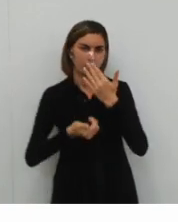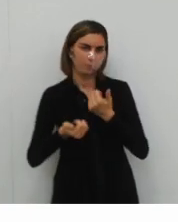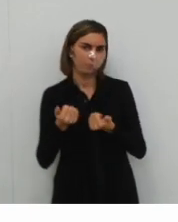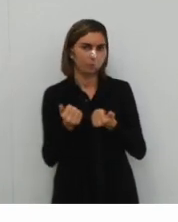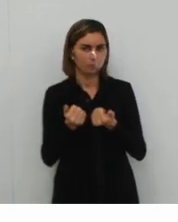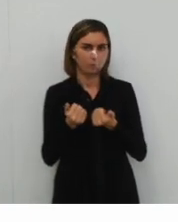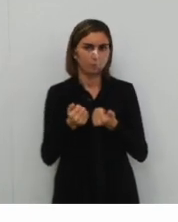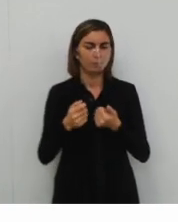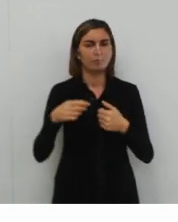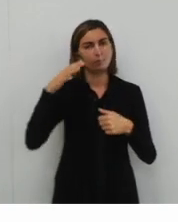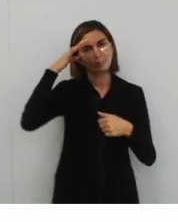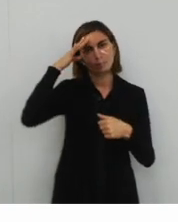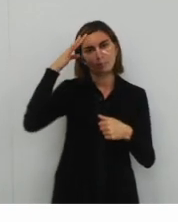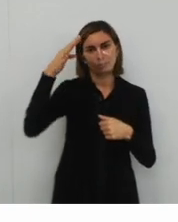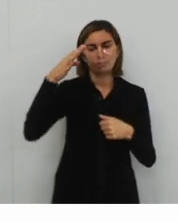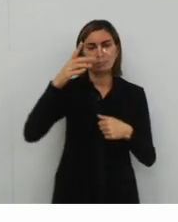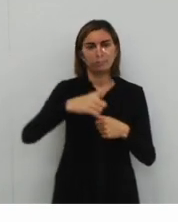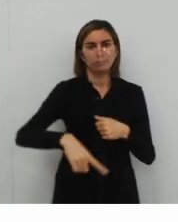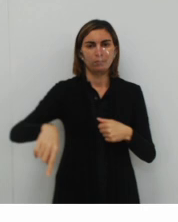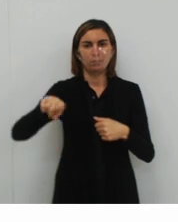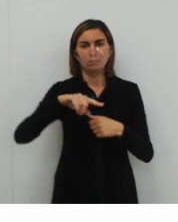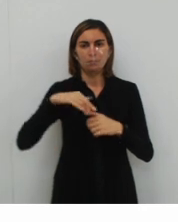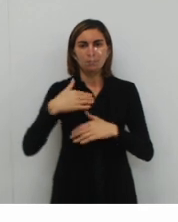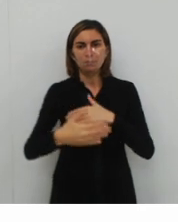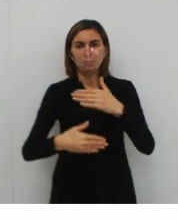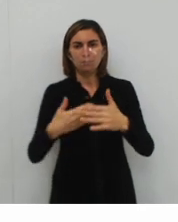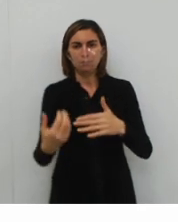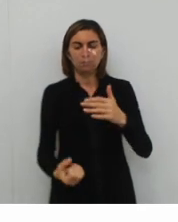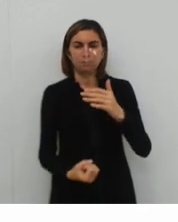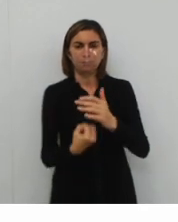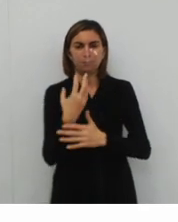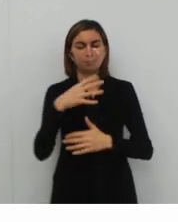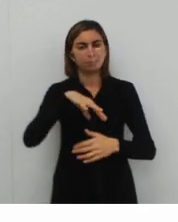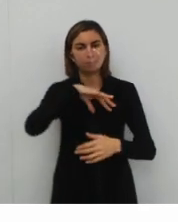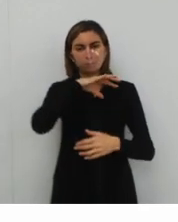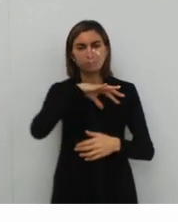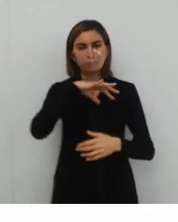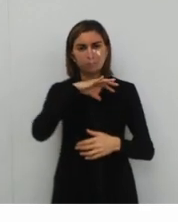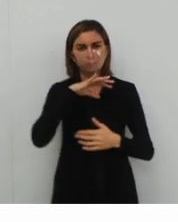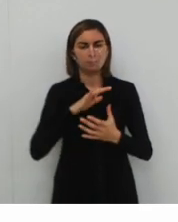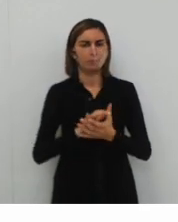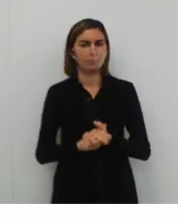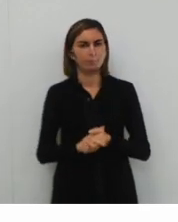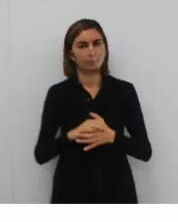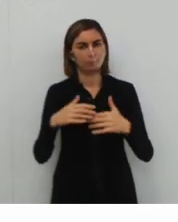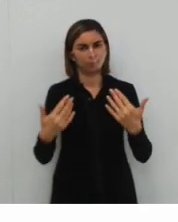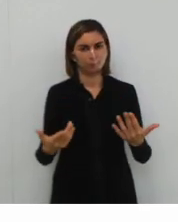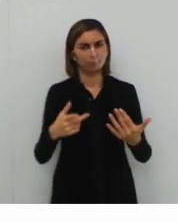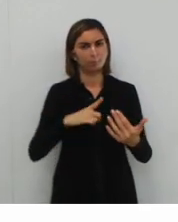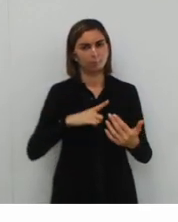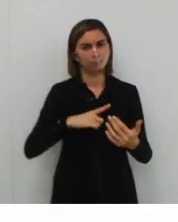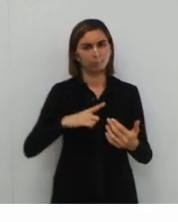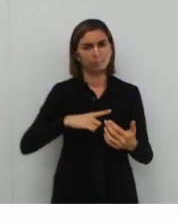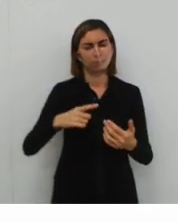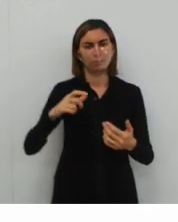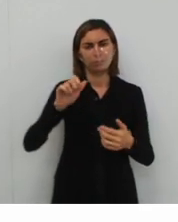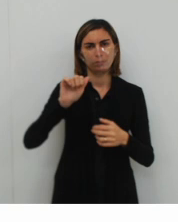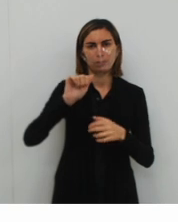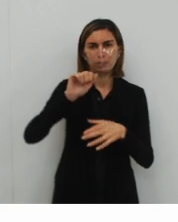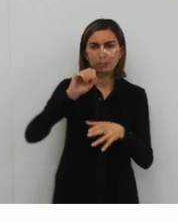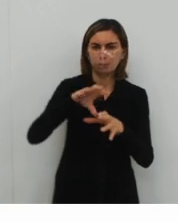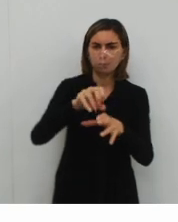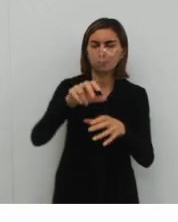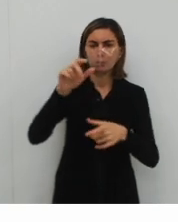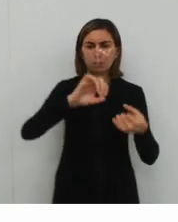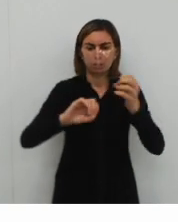né, e principalmente no desenvolvimento da criação de animais para corte. Então nós temos aí os adubos químicos,